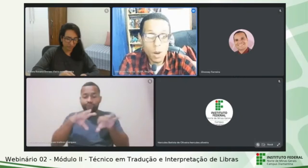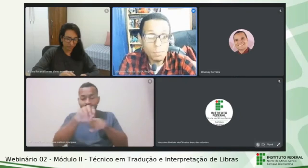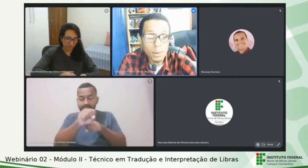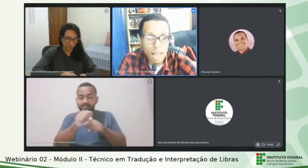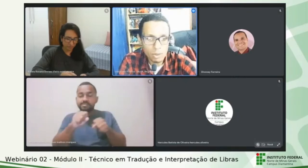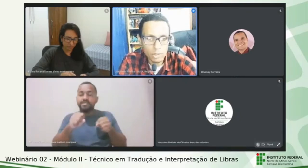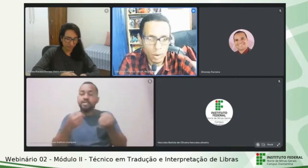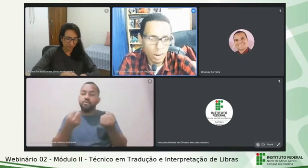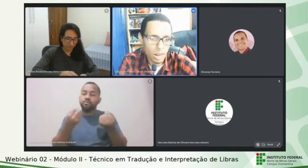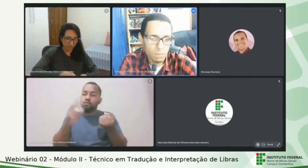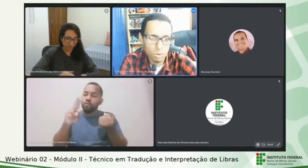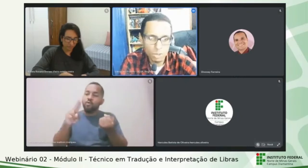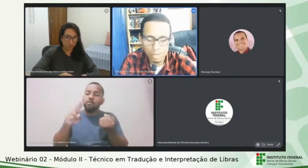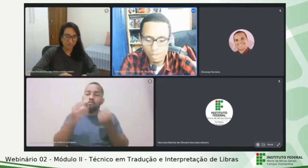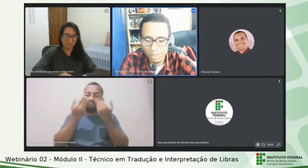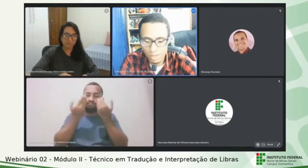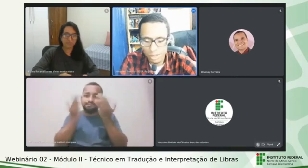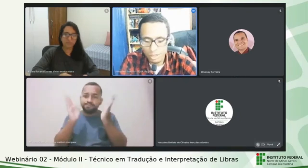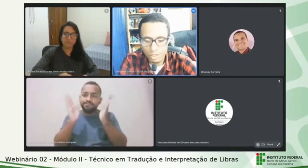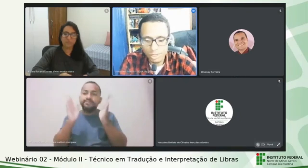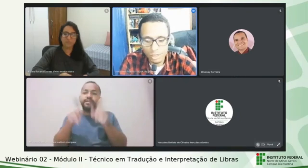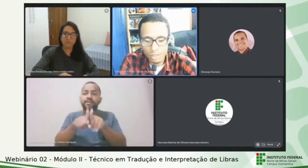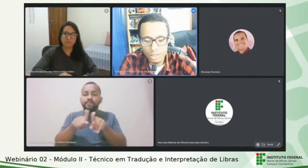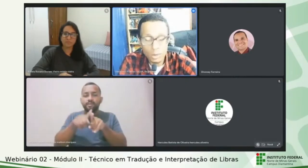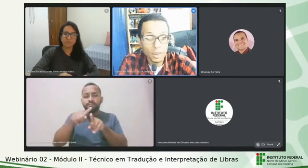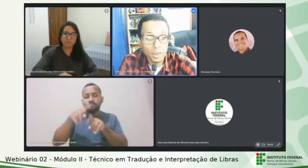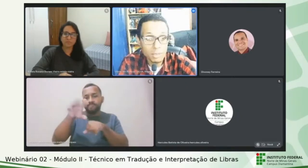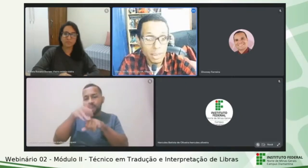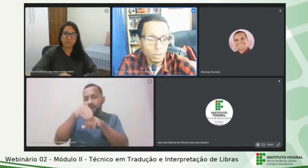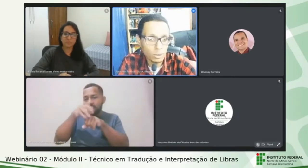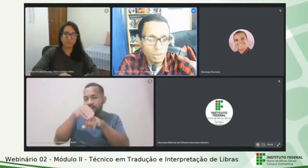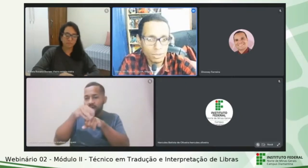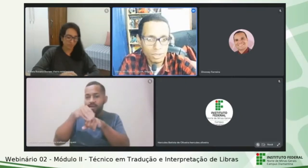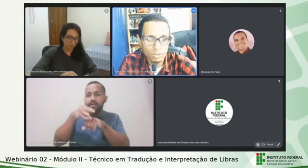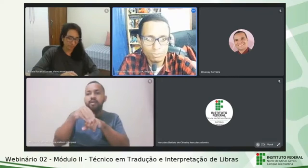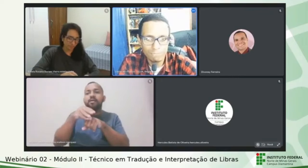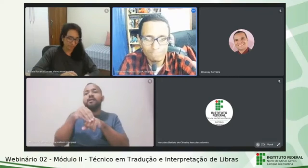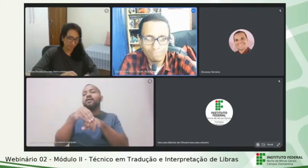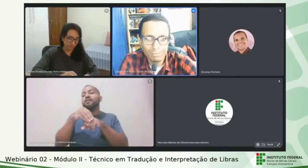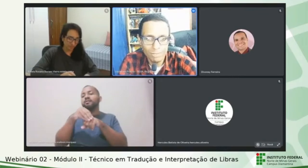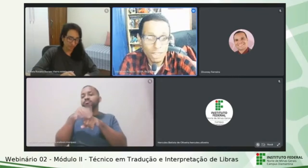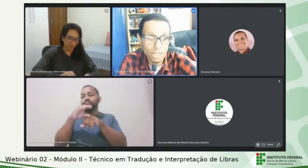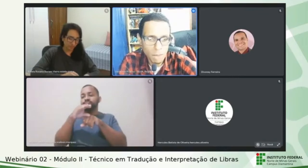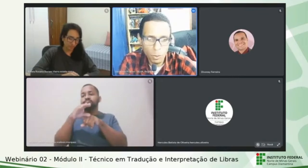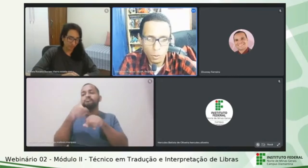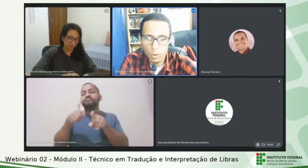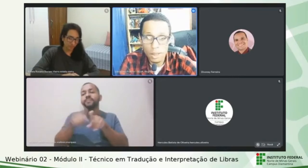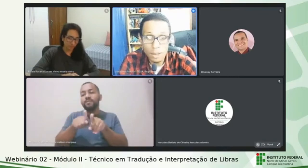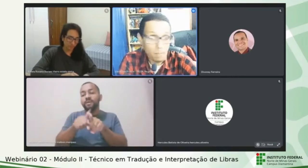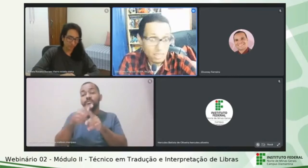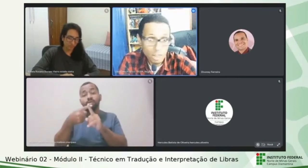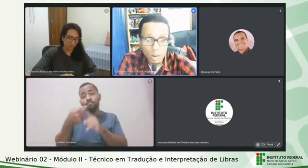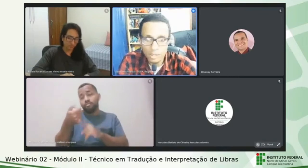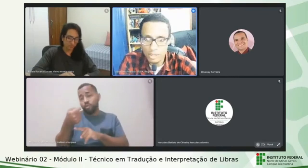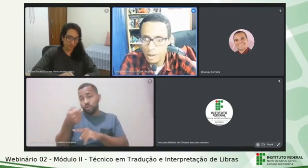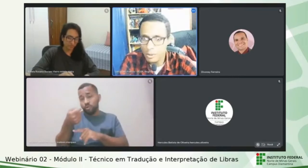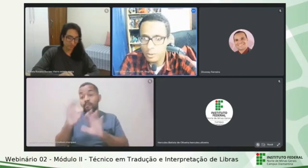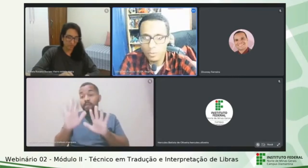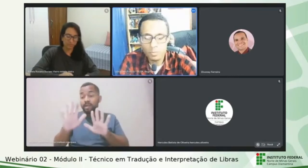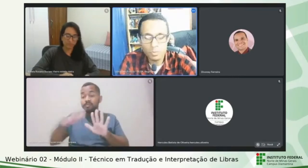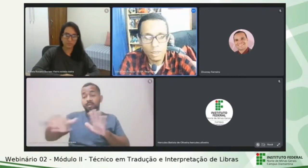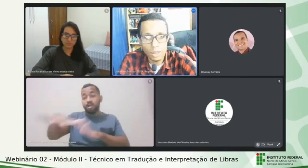ou ampliar o seu arcabouço de conhecimento, né? A gente tem pouco. Mas na